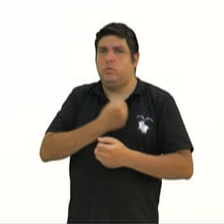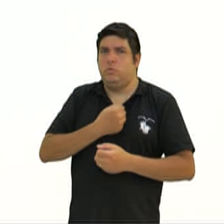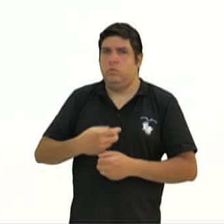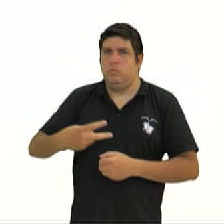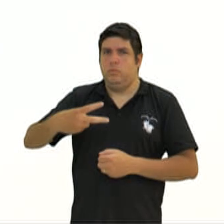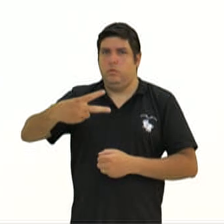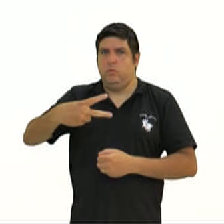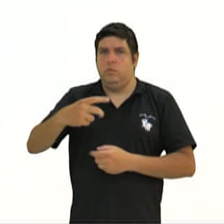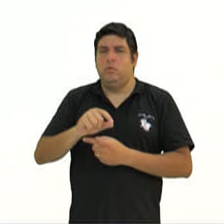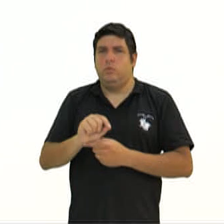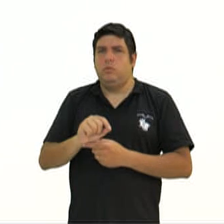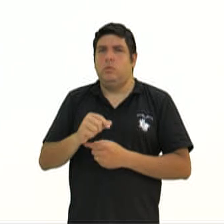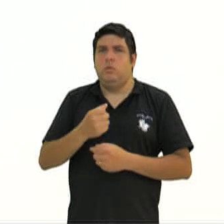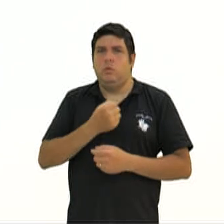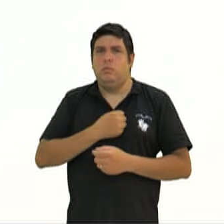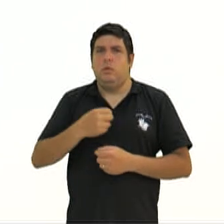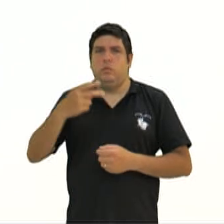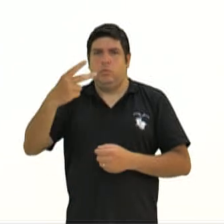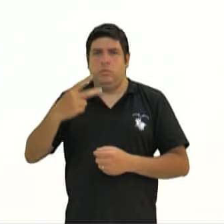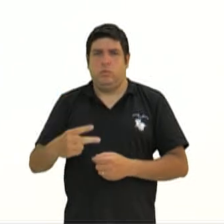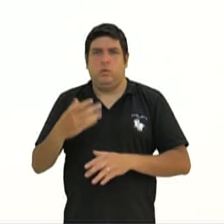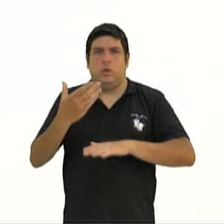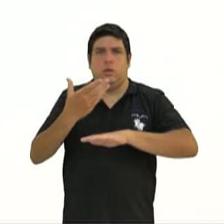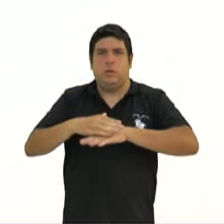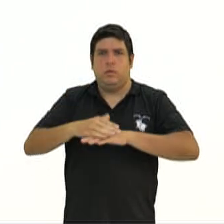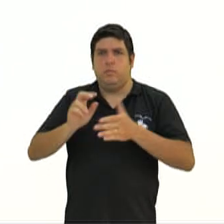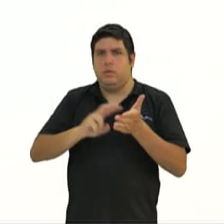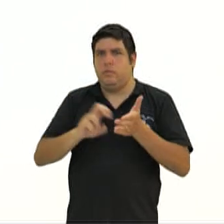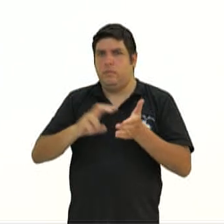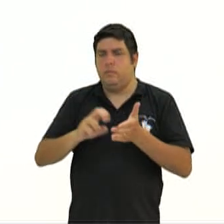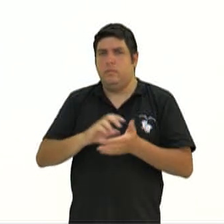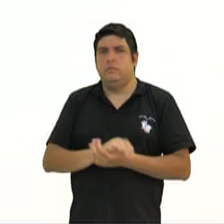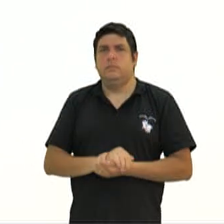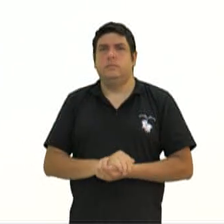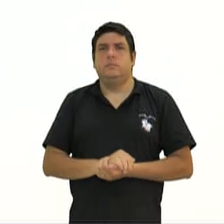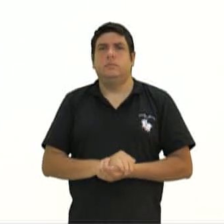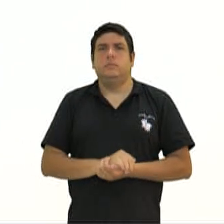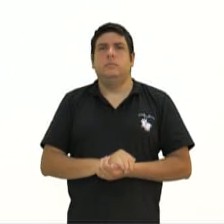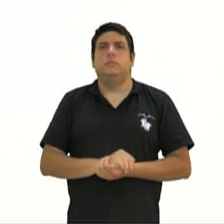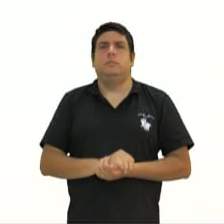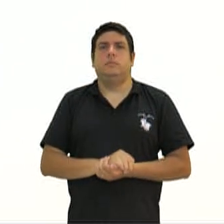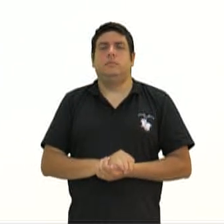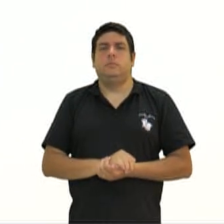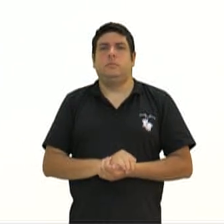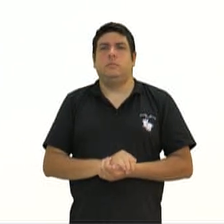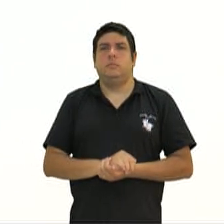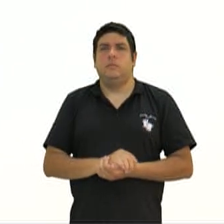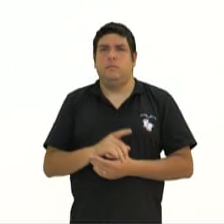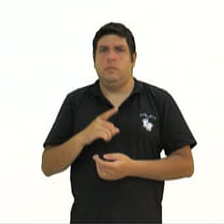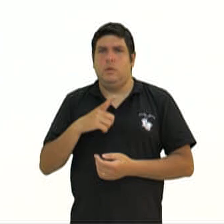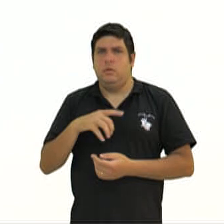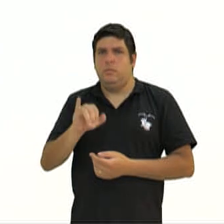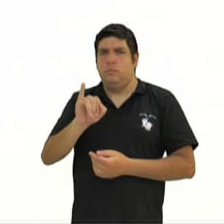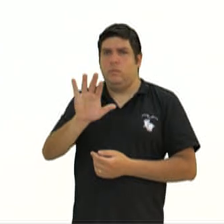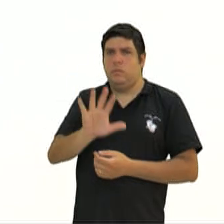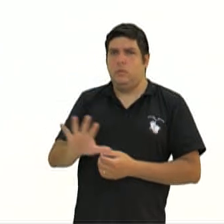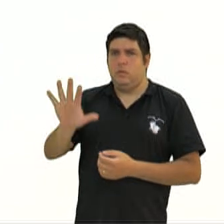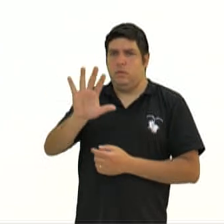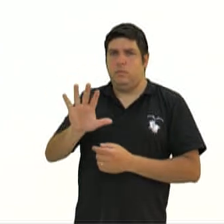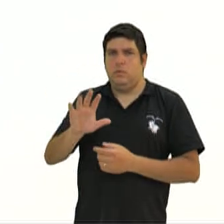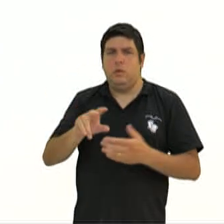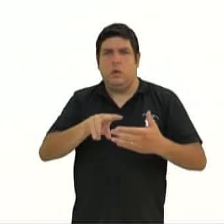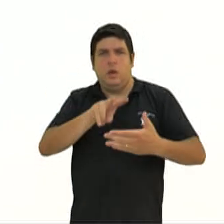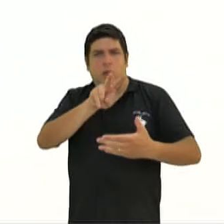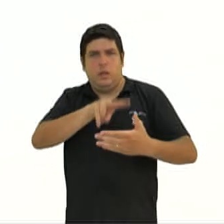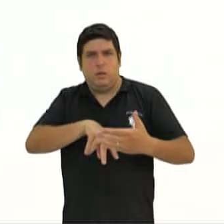ó, número 2 do exercício de vocabulário, match the pictures to what it represents. Eu tenho as imagens, leia com calma